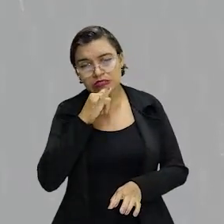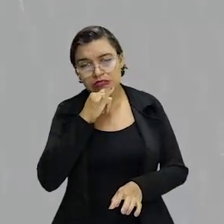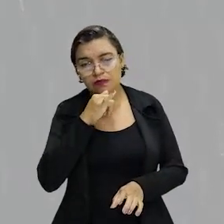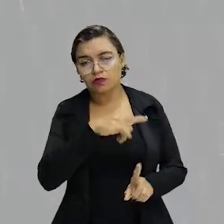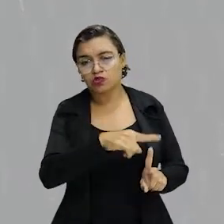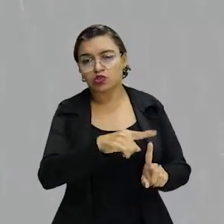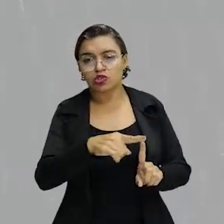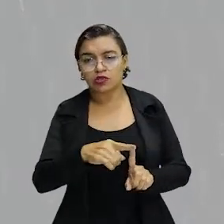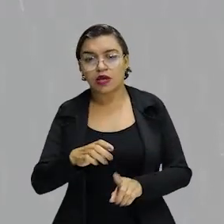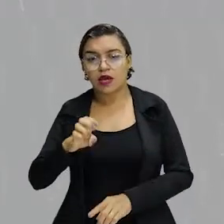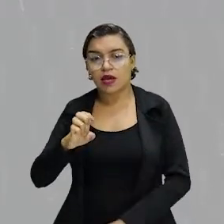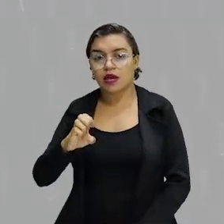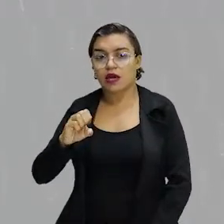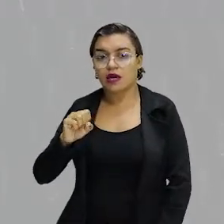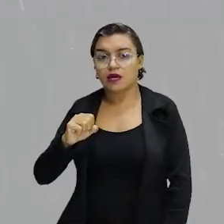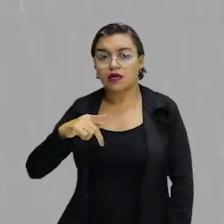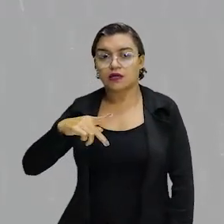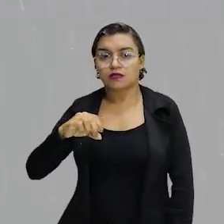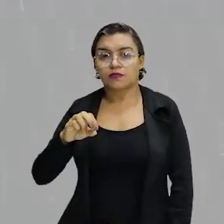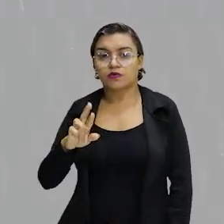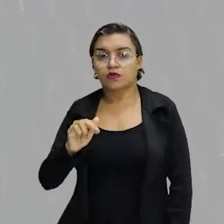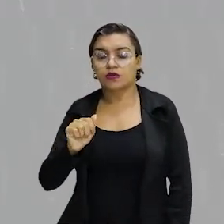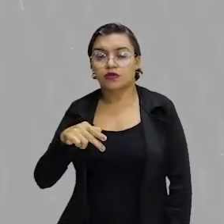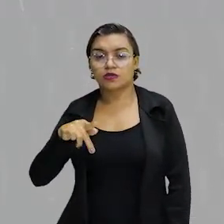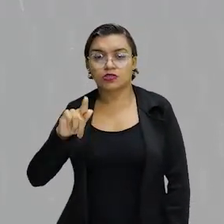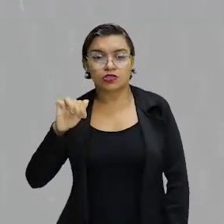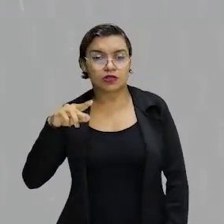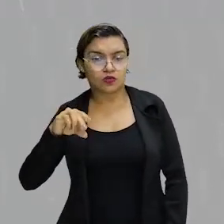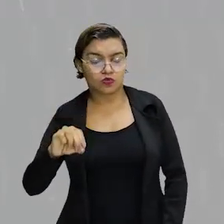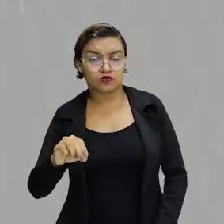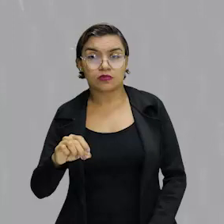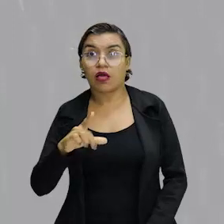de esporângio. Esse esporângio libera